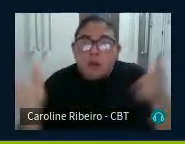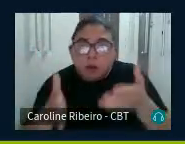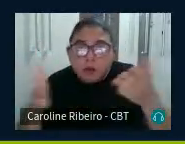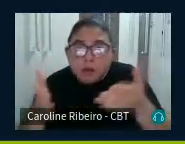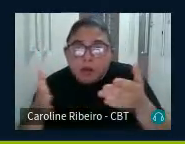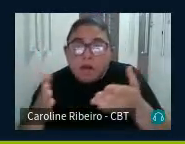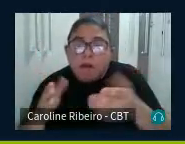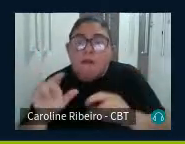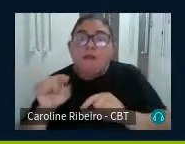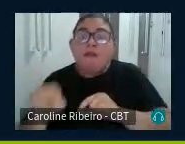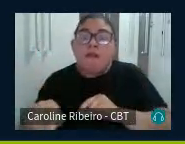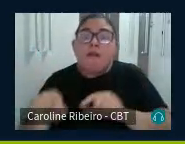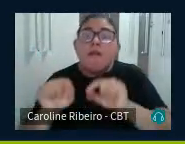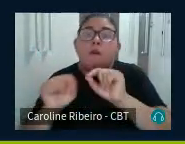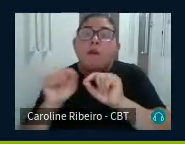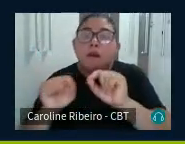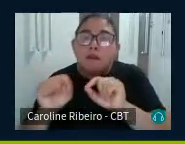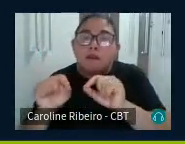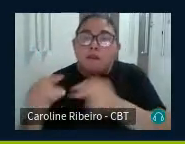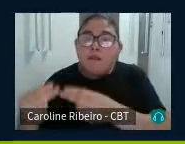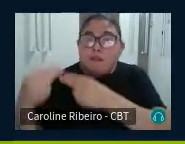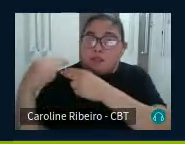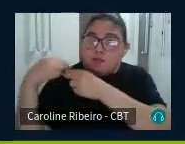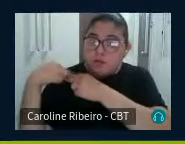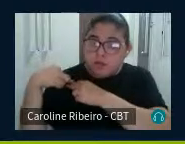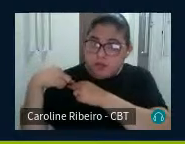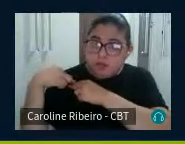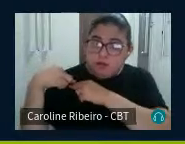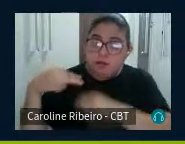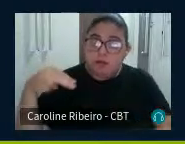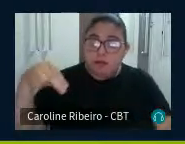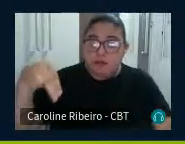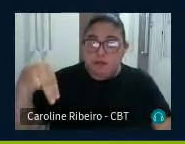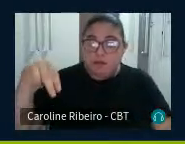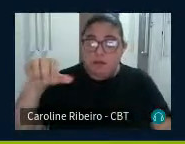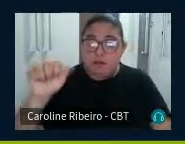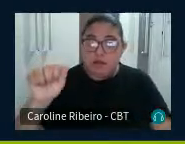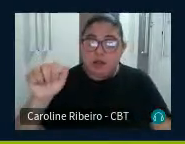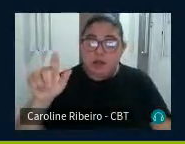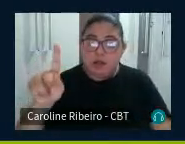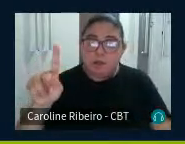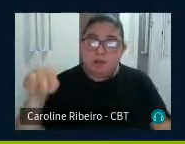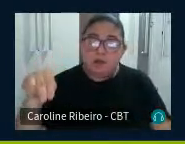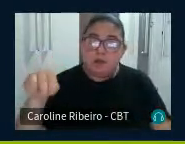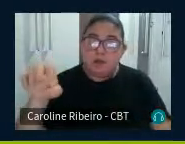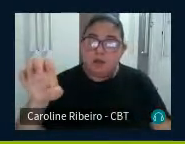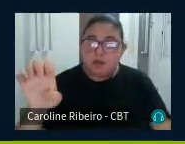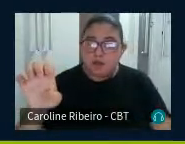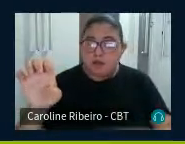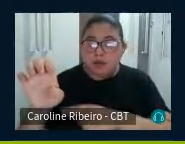que vai nos ajudar. O NAPNE, enquanto uma equipe multiprofissional,